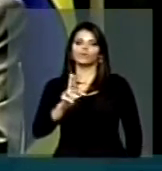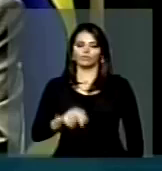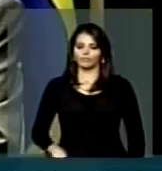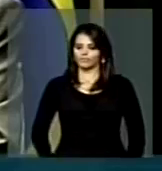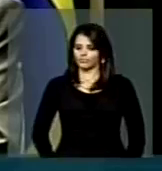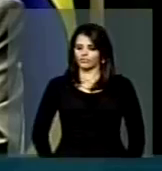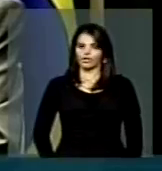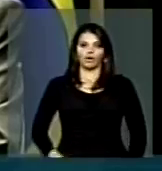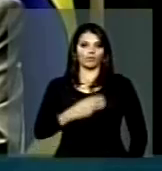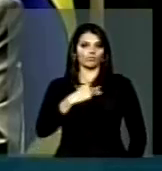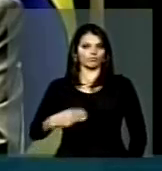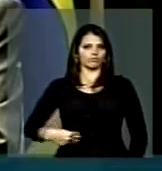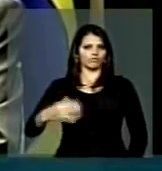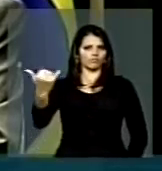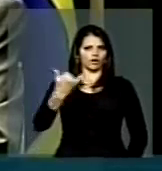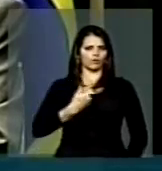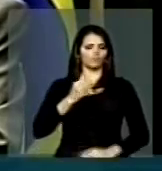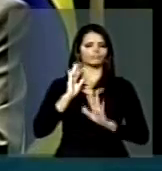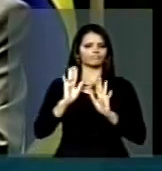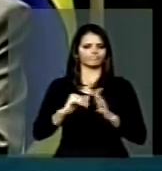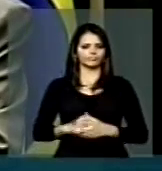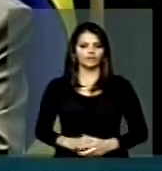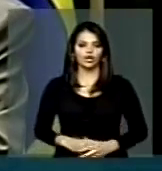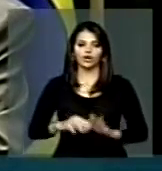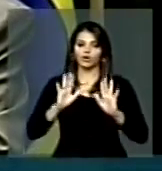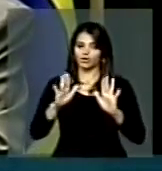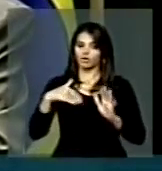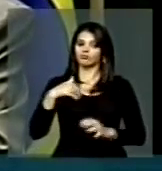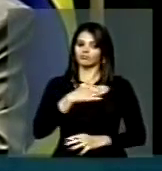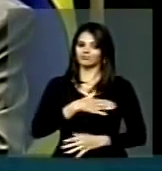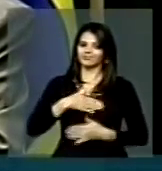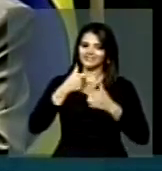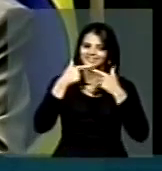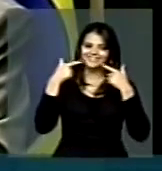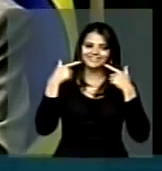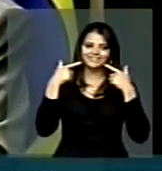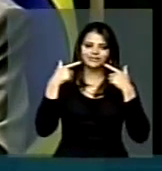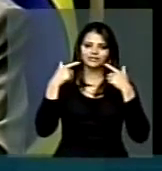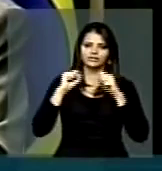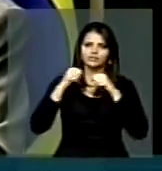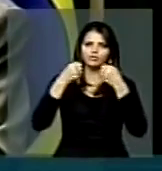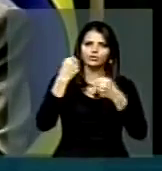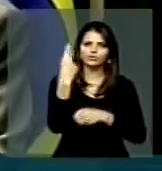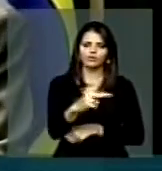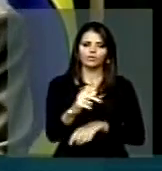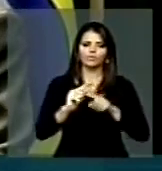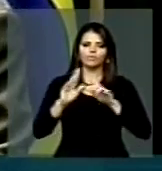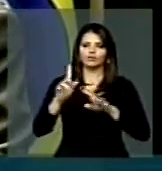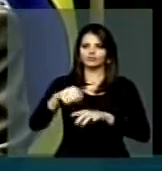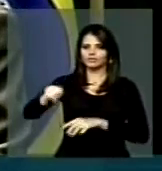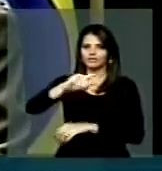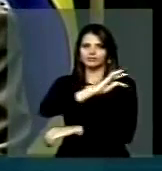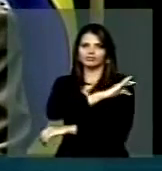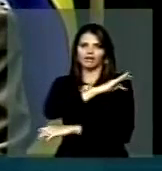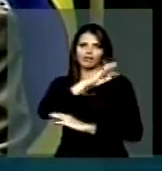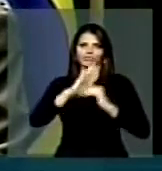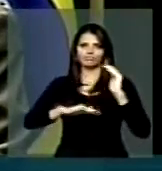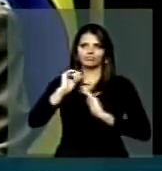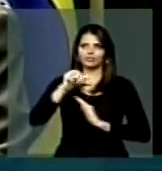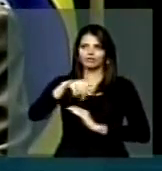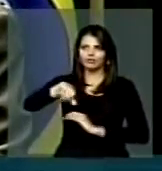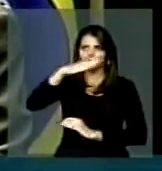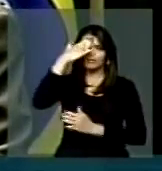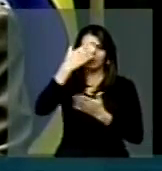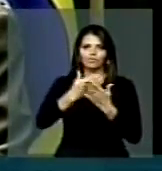ele, e me disse o seguinte, olha, eu tenho simpatia pelo esforço de vocês, mas eu não consigo convencer os nossos técnicos aqui de